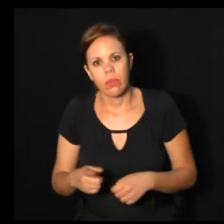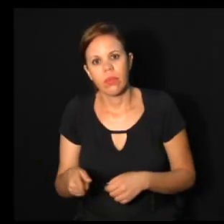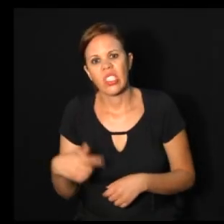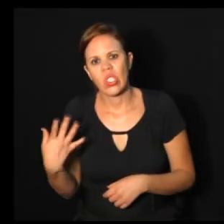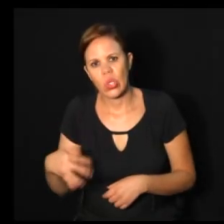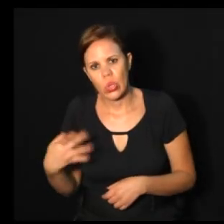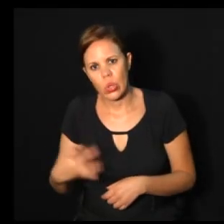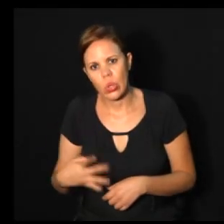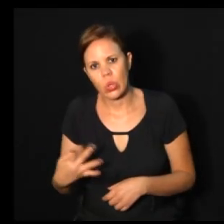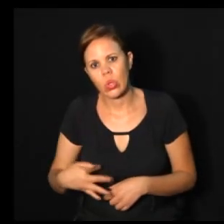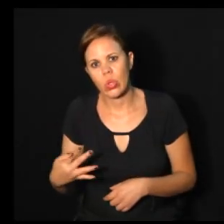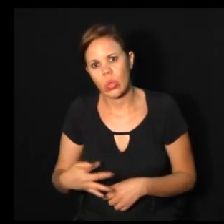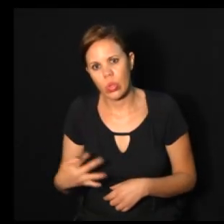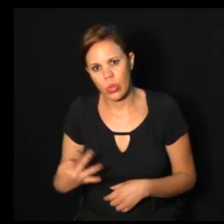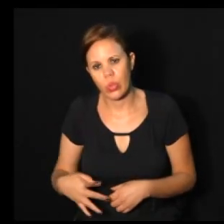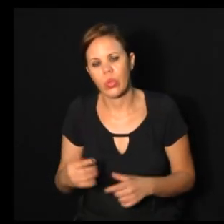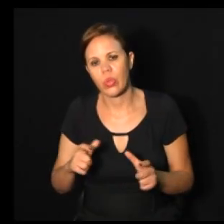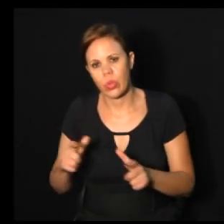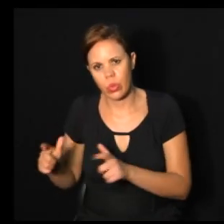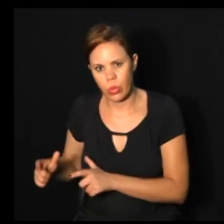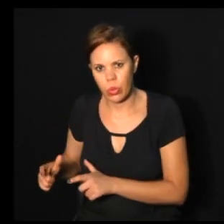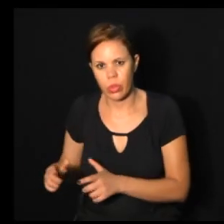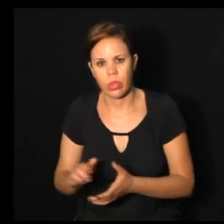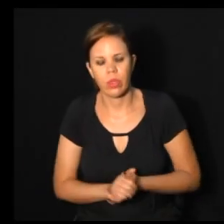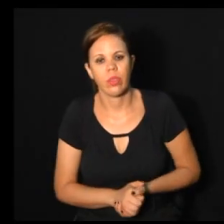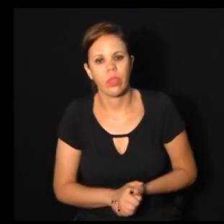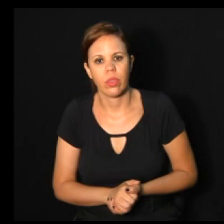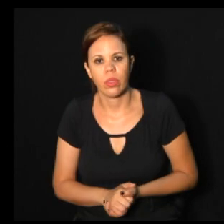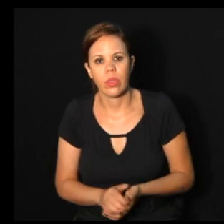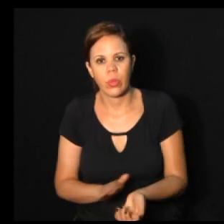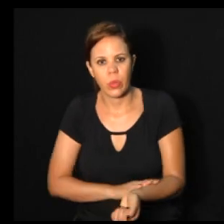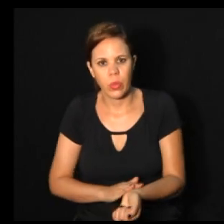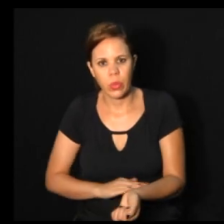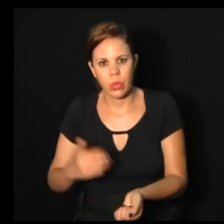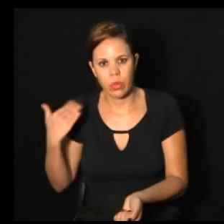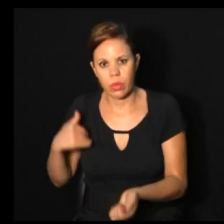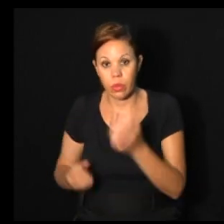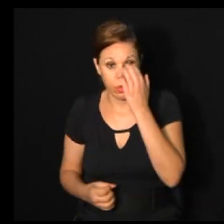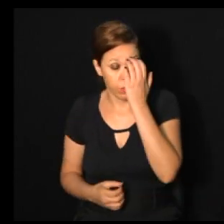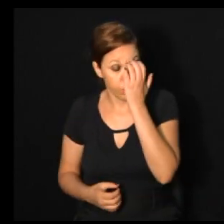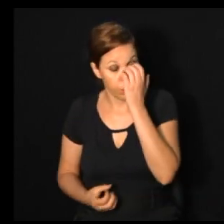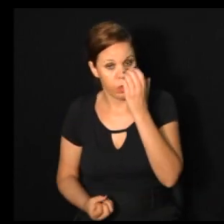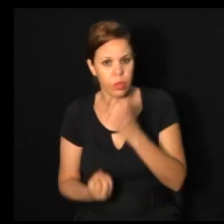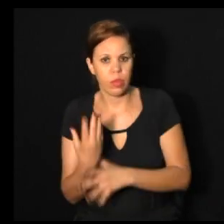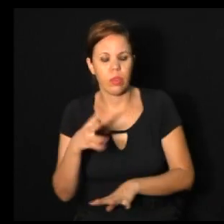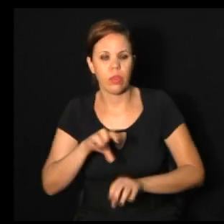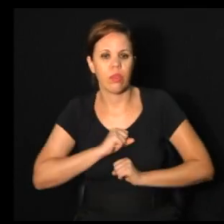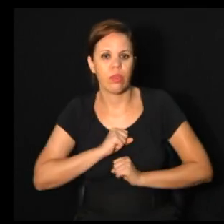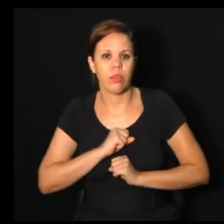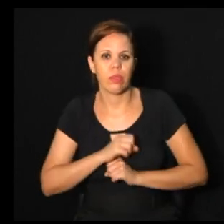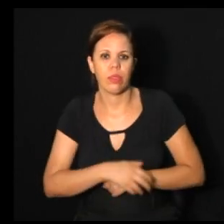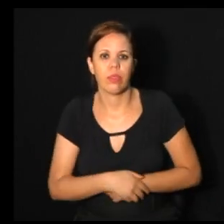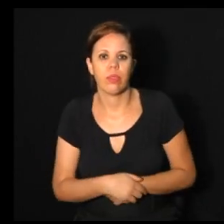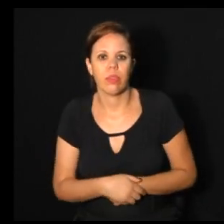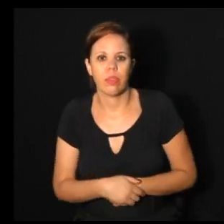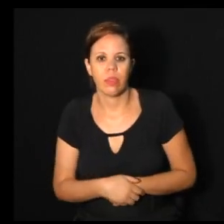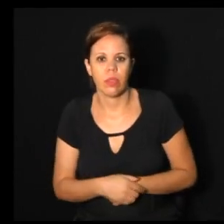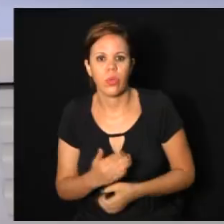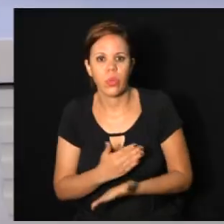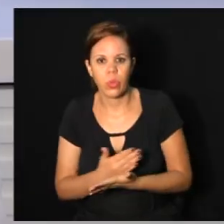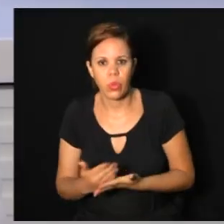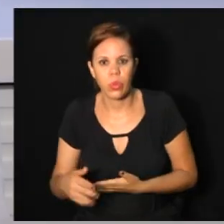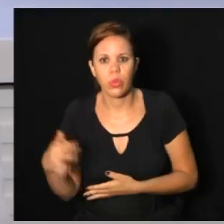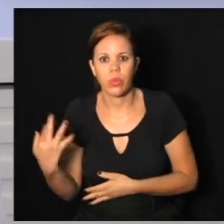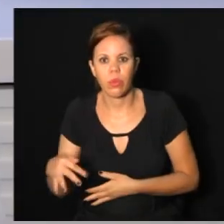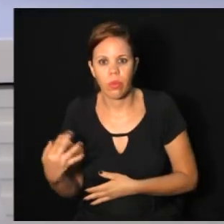dores localizadas na região do nervo onde ele está acometendo e inicia com uma